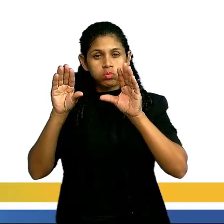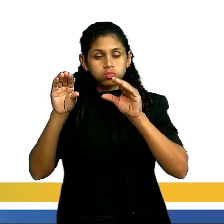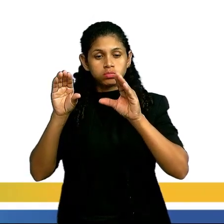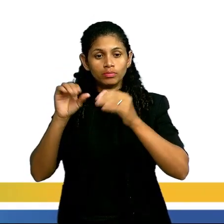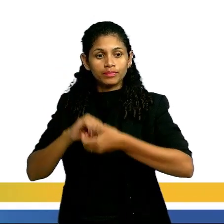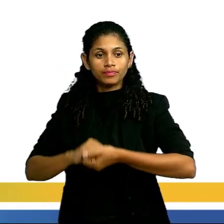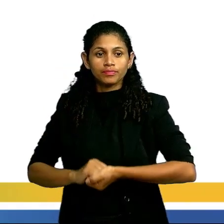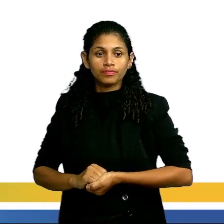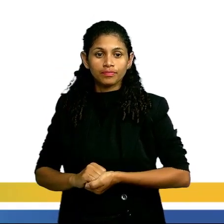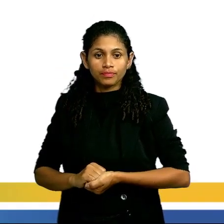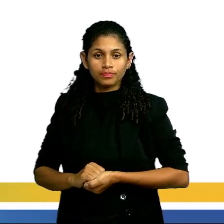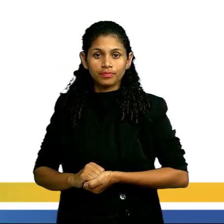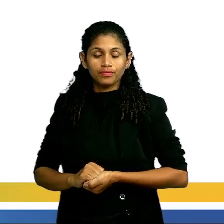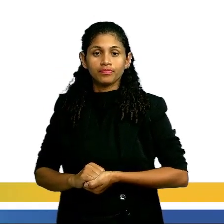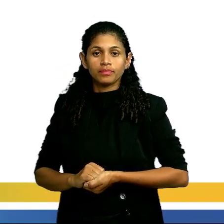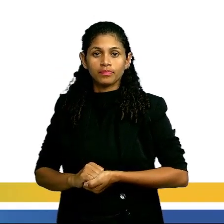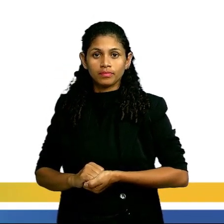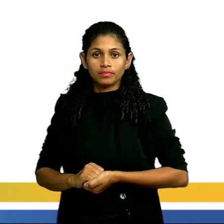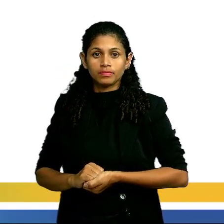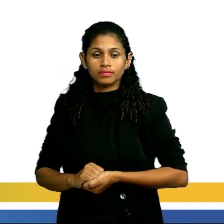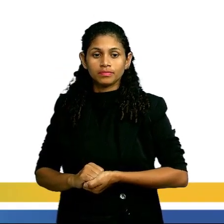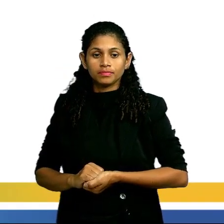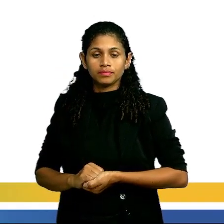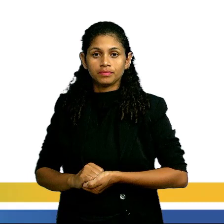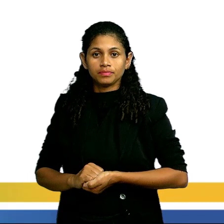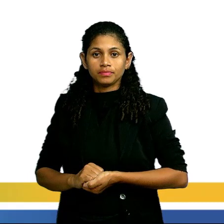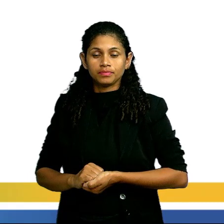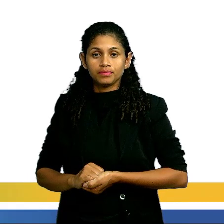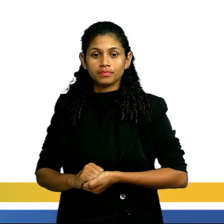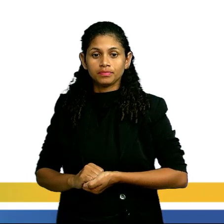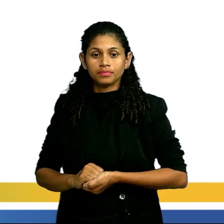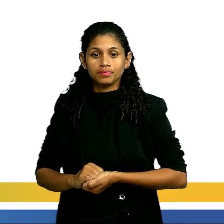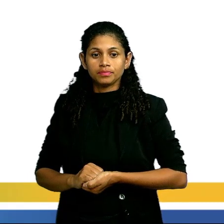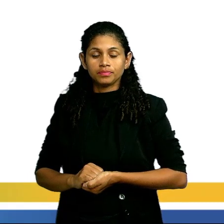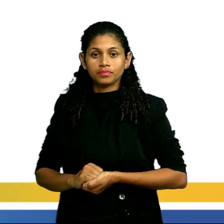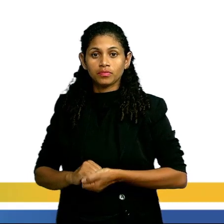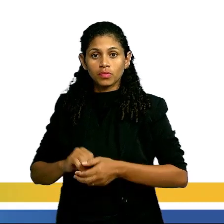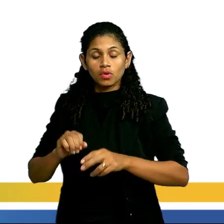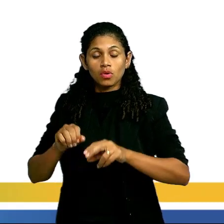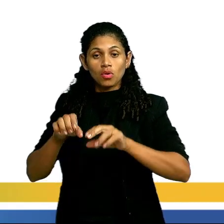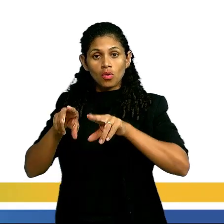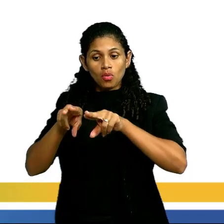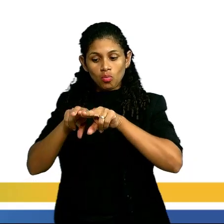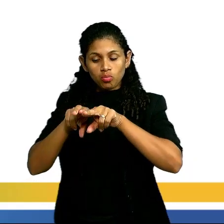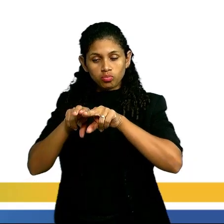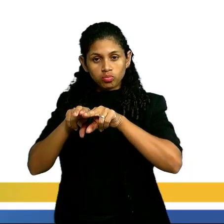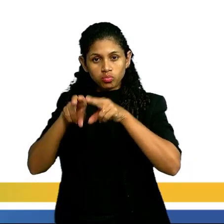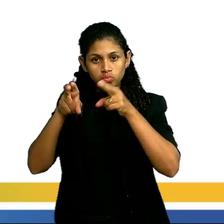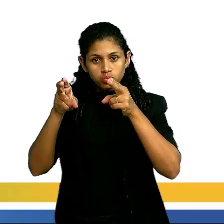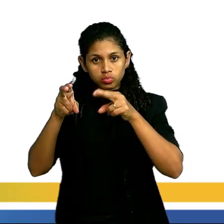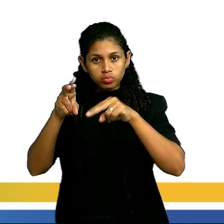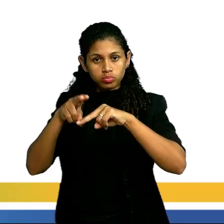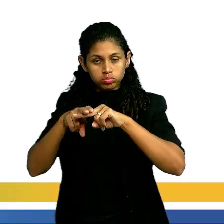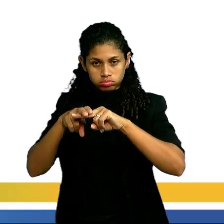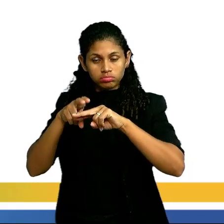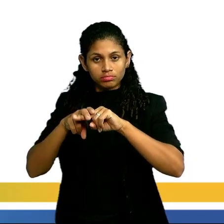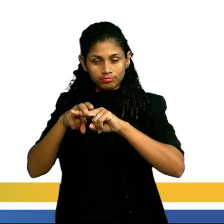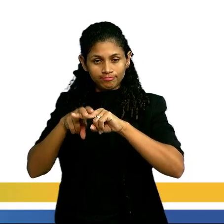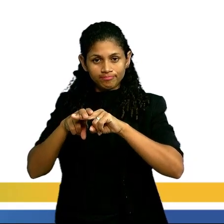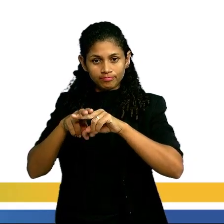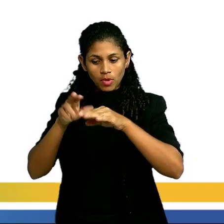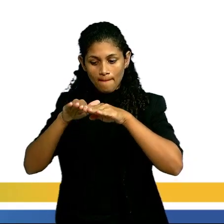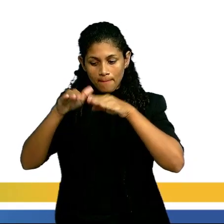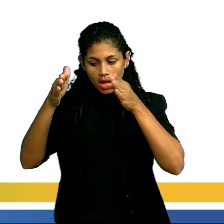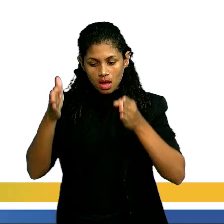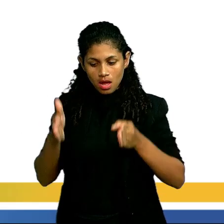como é que se diz? Da almofada. Observa no primeiro momento, ó, o assento ela tem 18 centímetros. A do encosto ela tem